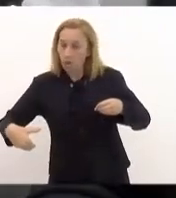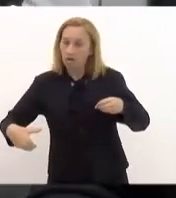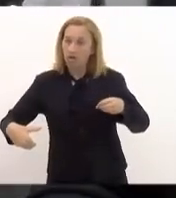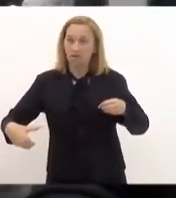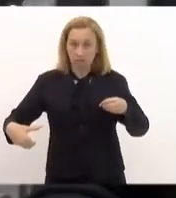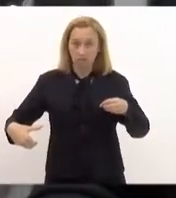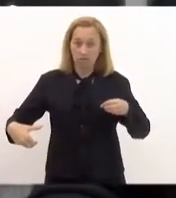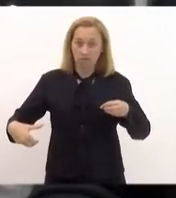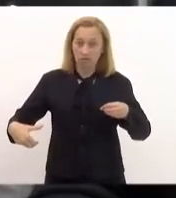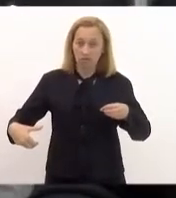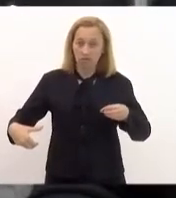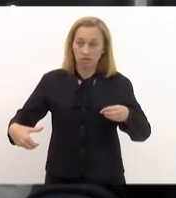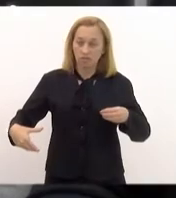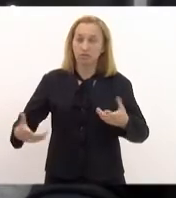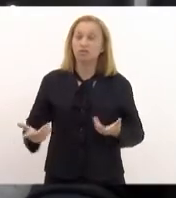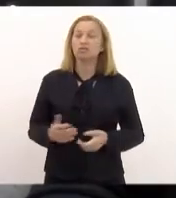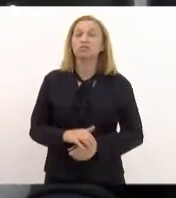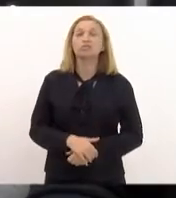águas,